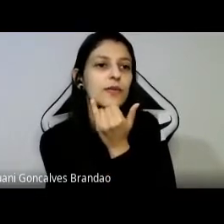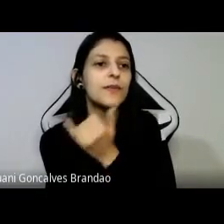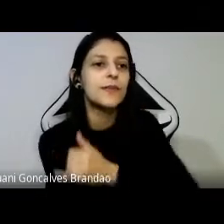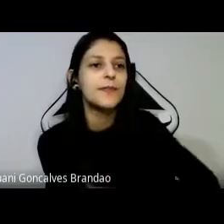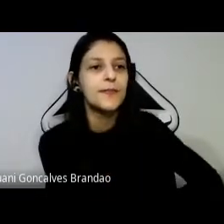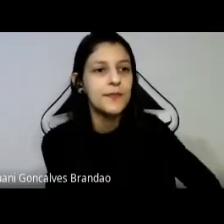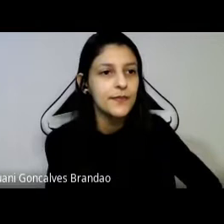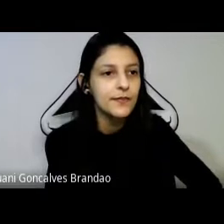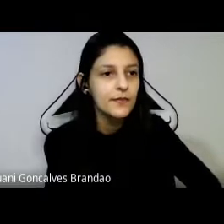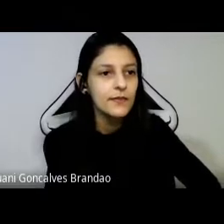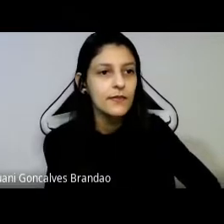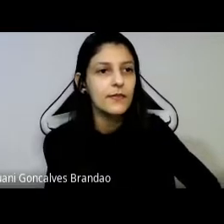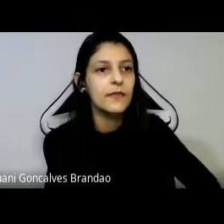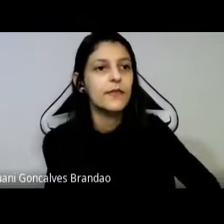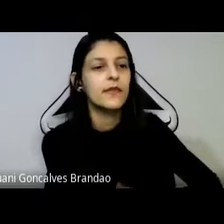queixo.